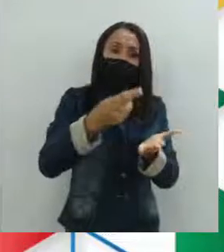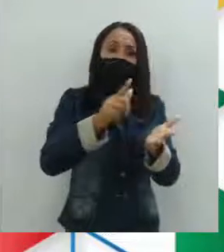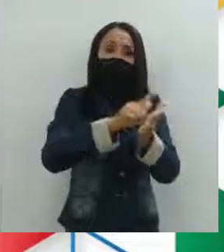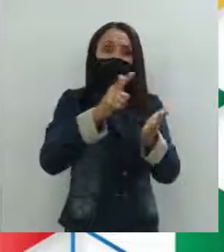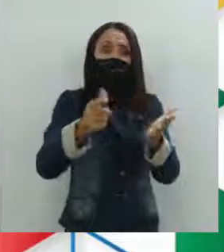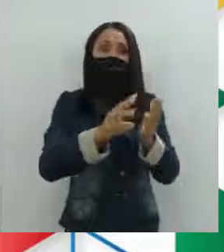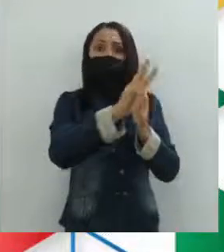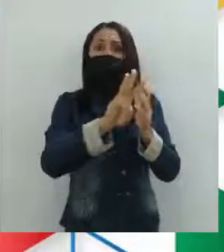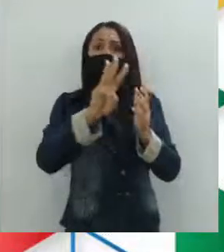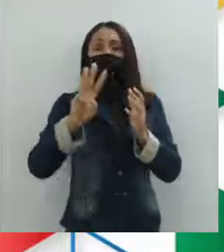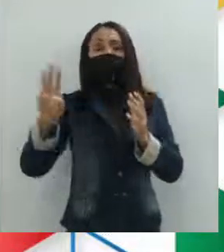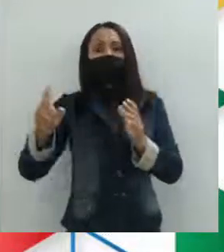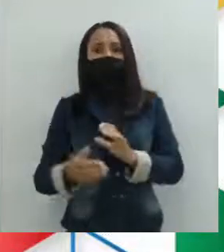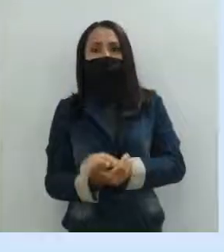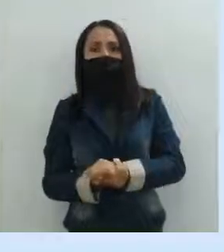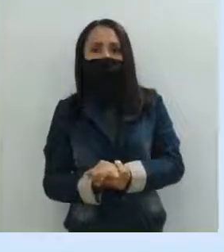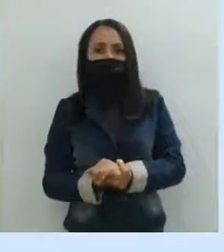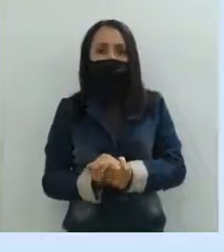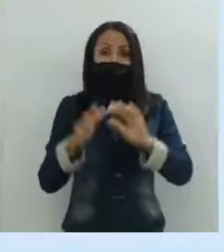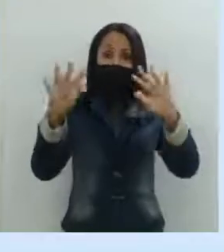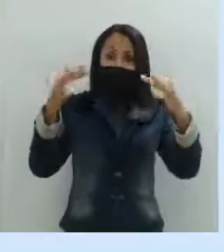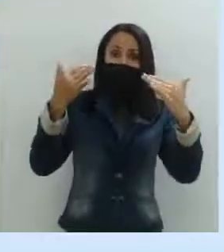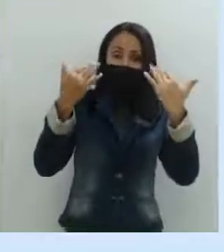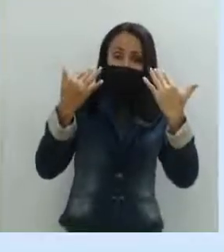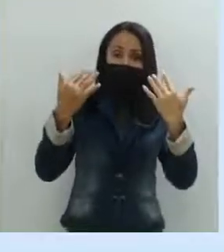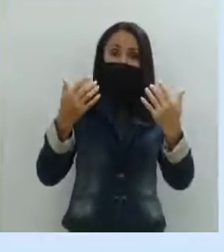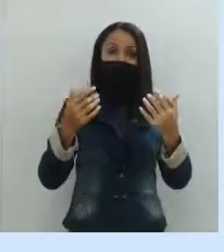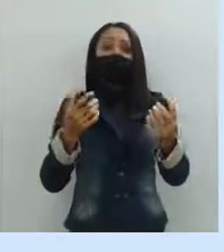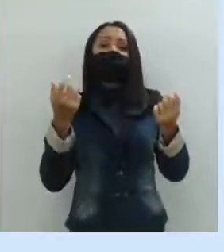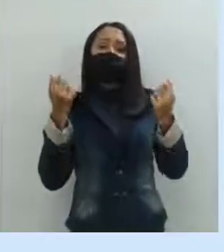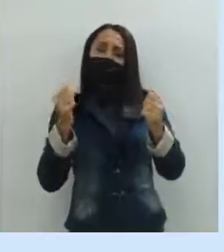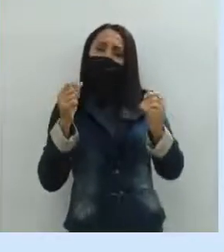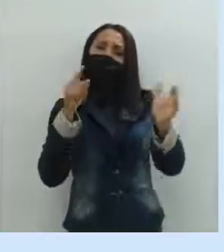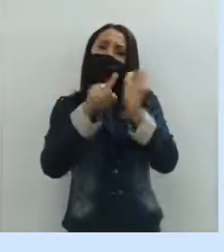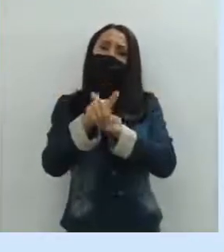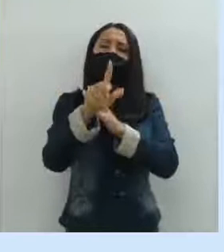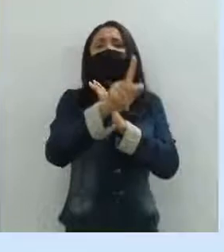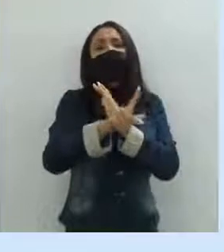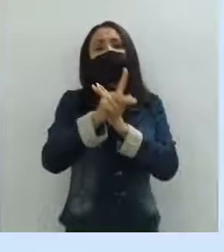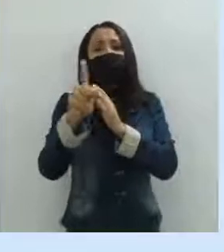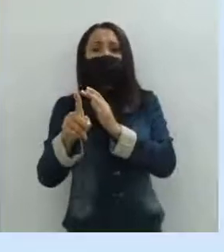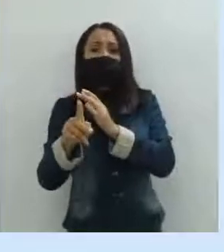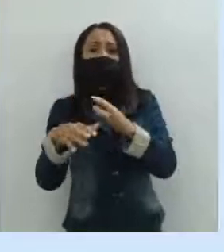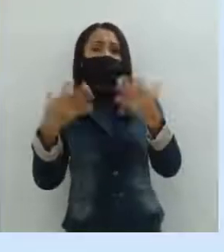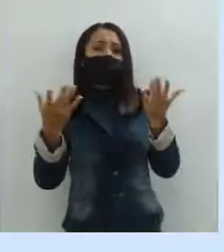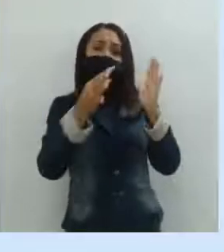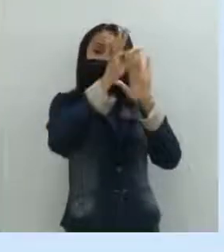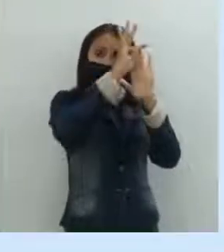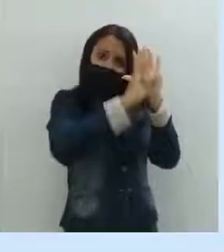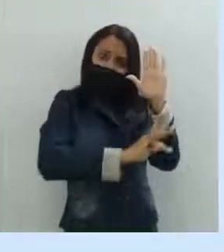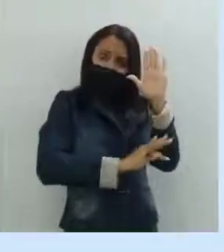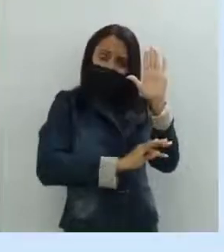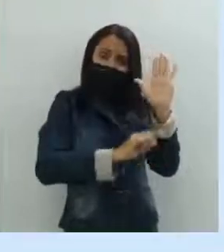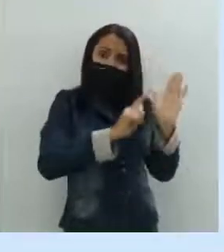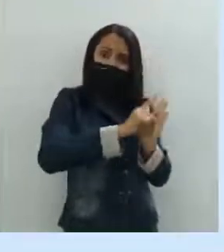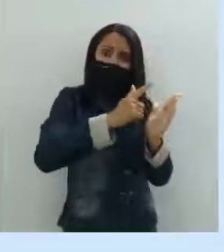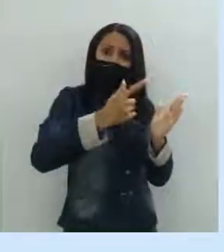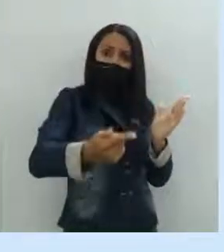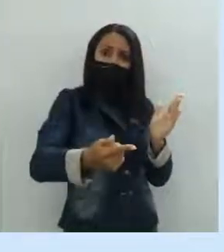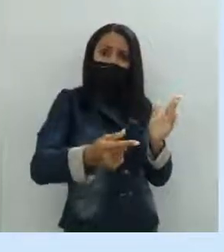site. Olhando para mim agora, vocês podem perguntar: professor, em um texto jornalístico, o que é